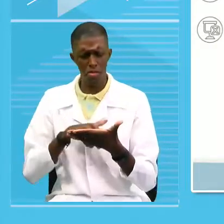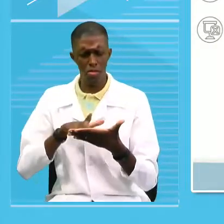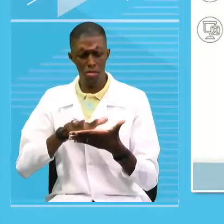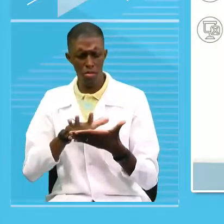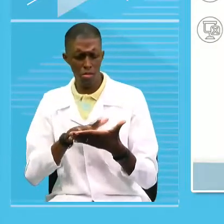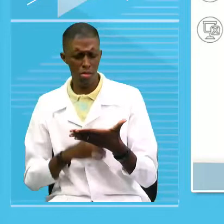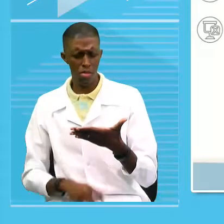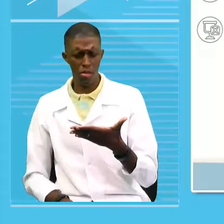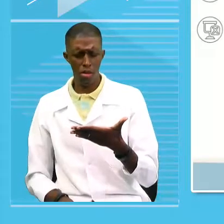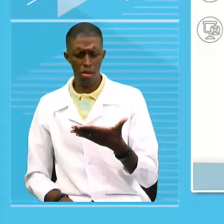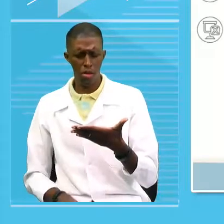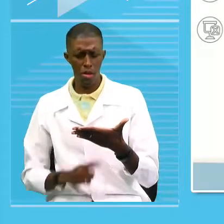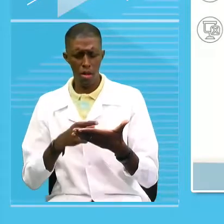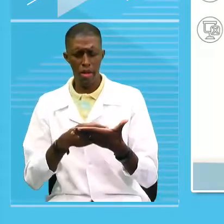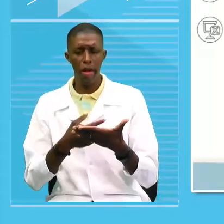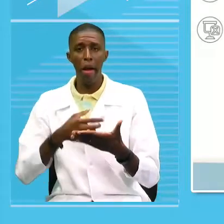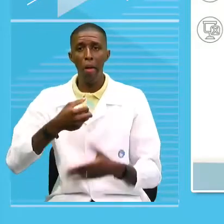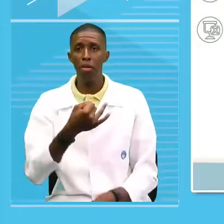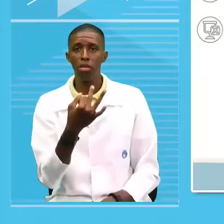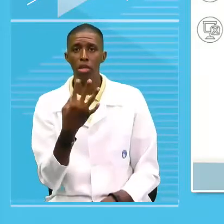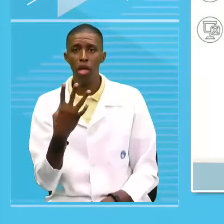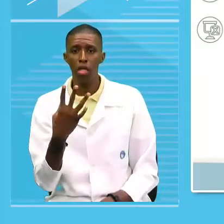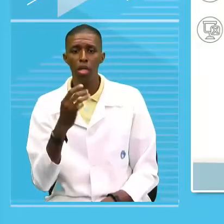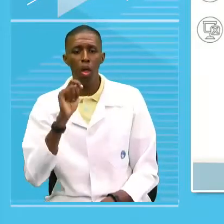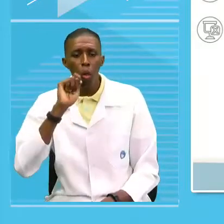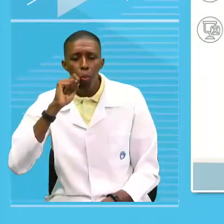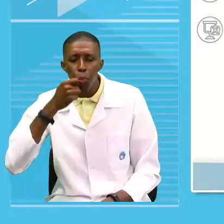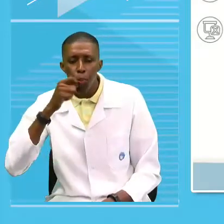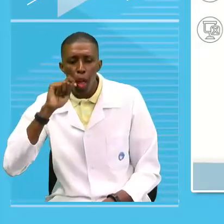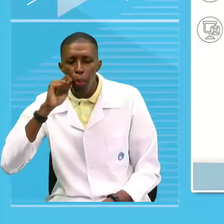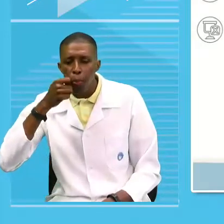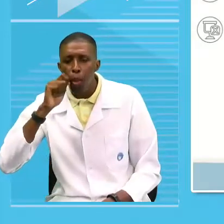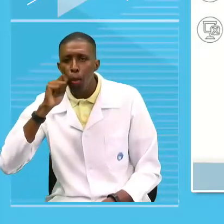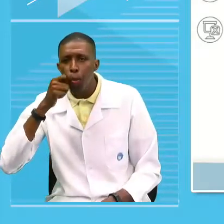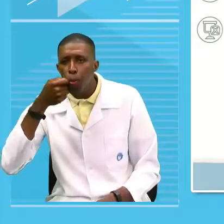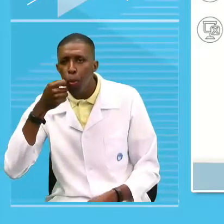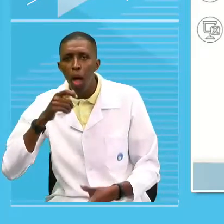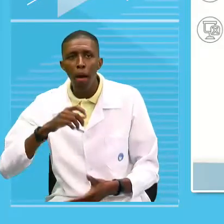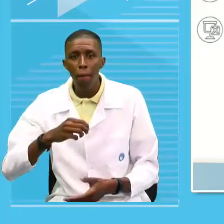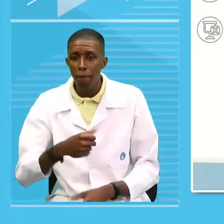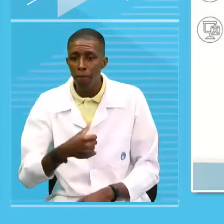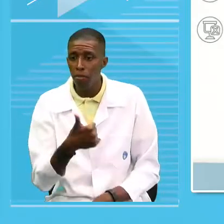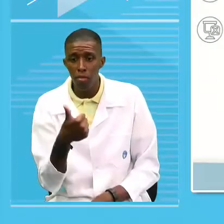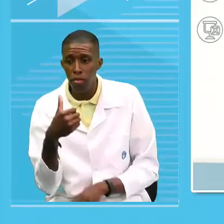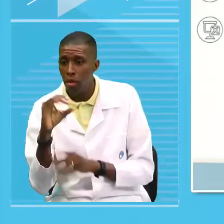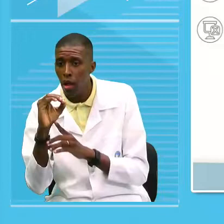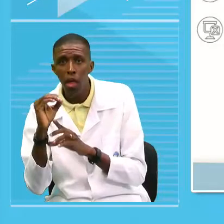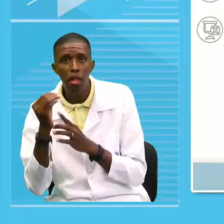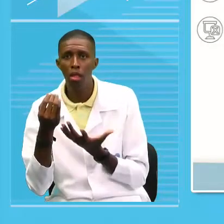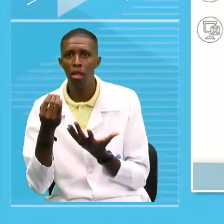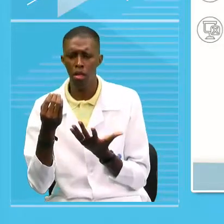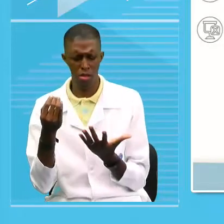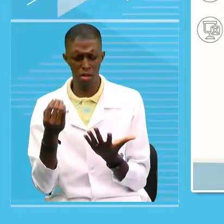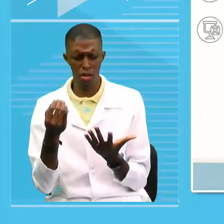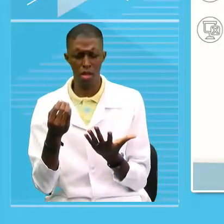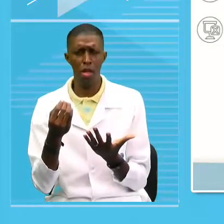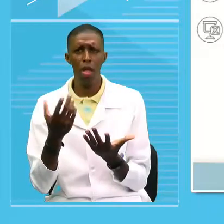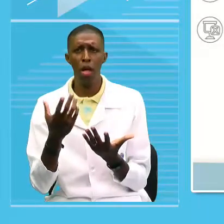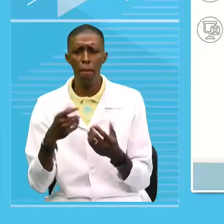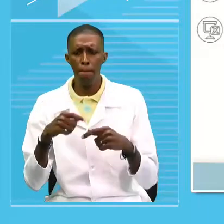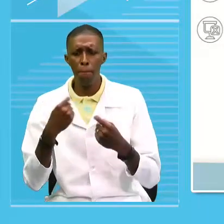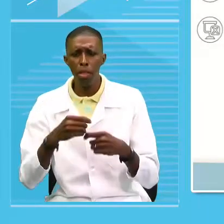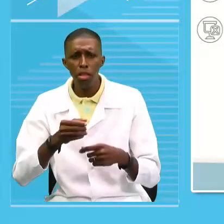importante que a gente preste atenção que a gente tenha cuidado com as informações e o que que a gente consome